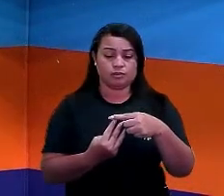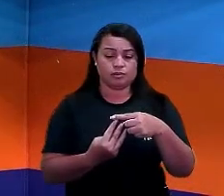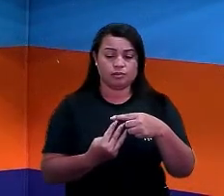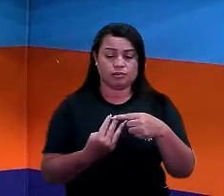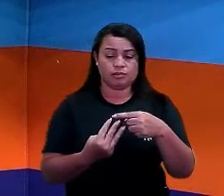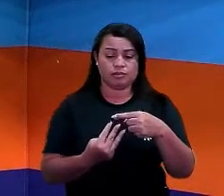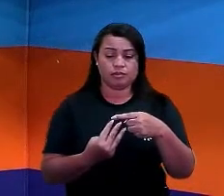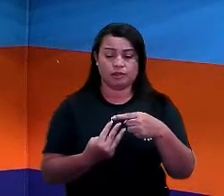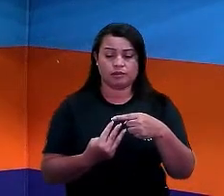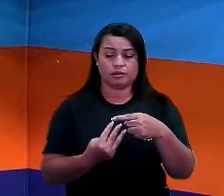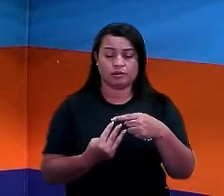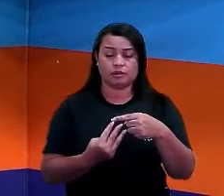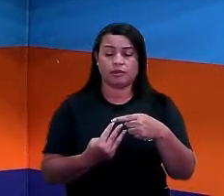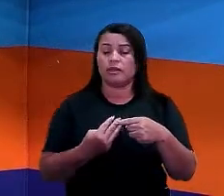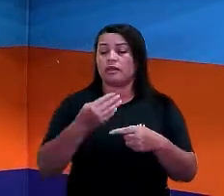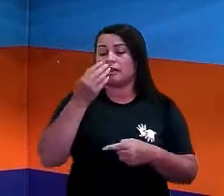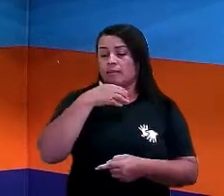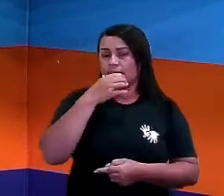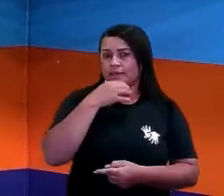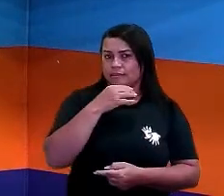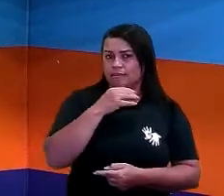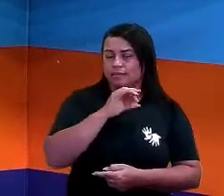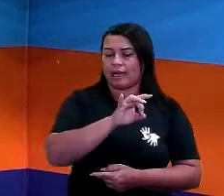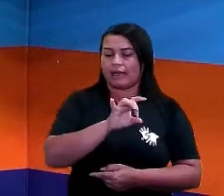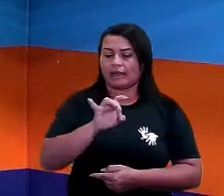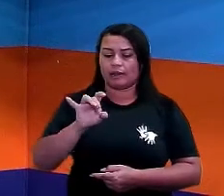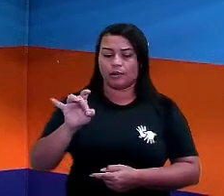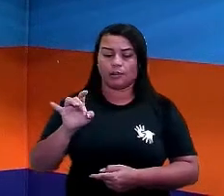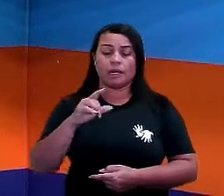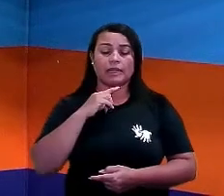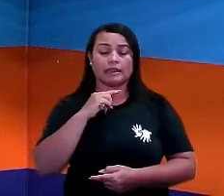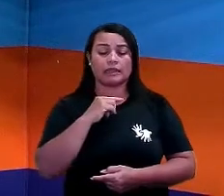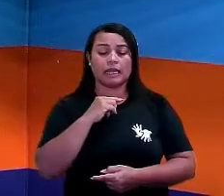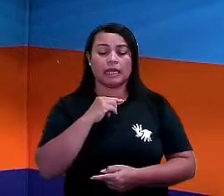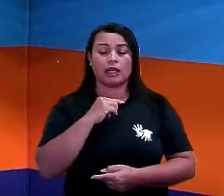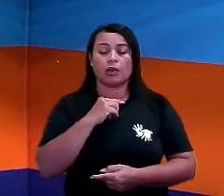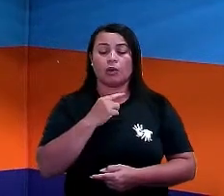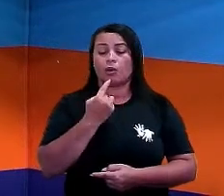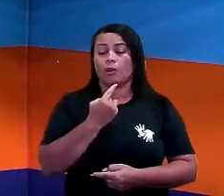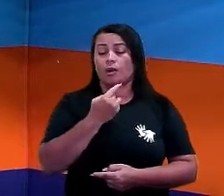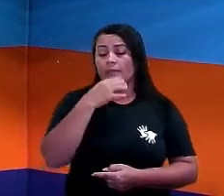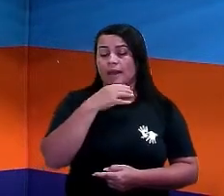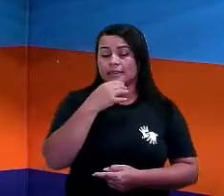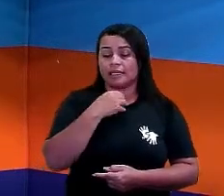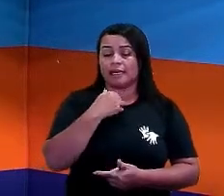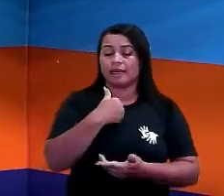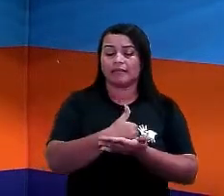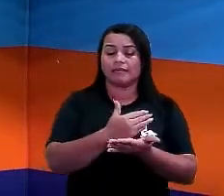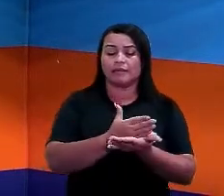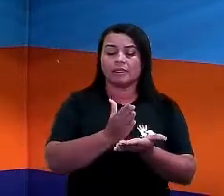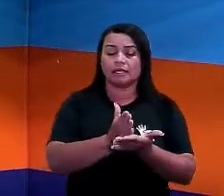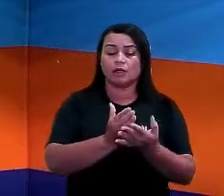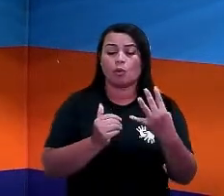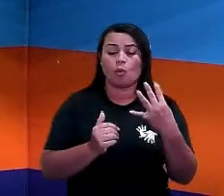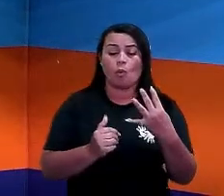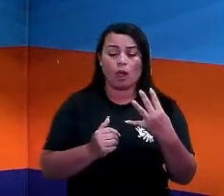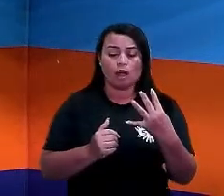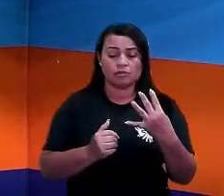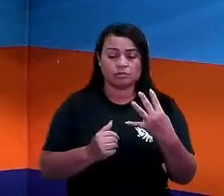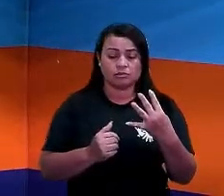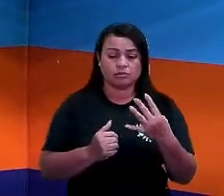3 partes, 1/3, 1/3, 1/3. Aqui eu peguei a maçã e dividi em 4. Então, aqui eu